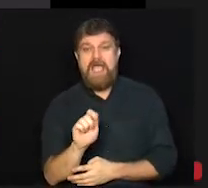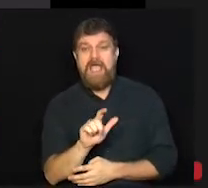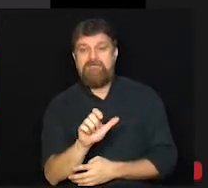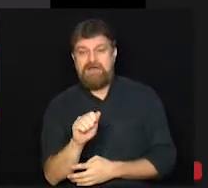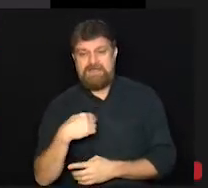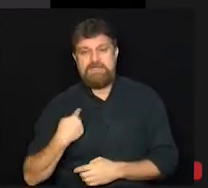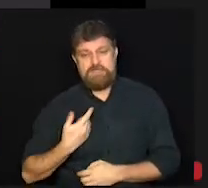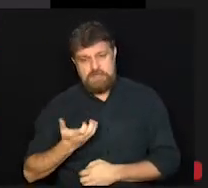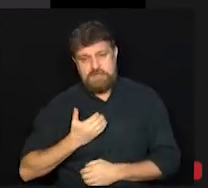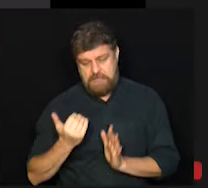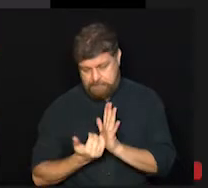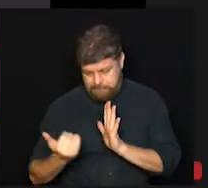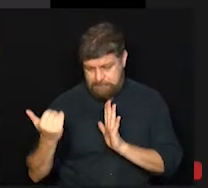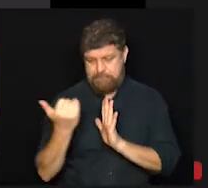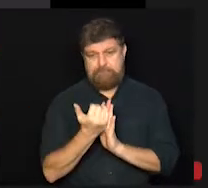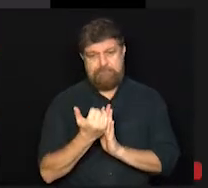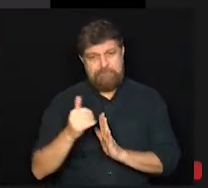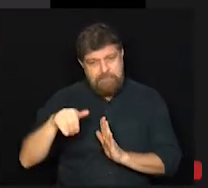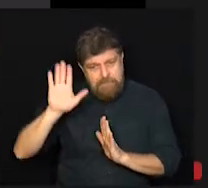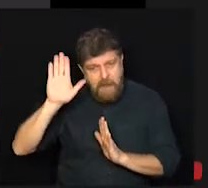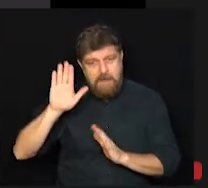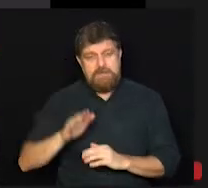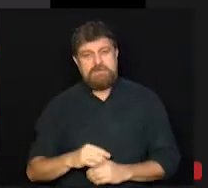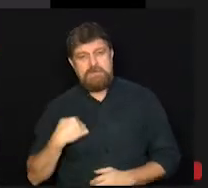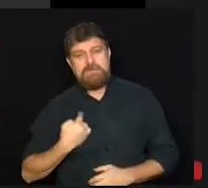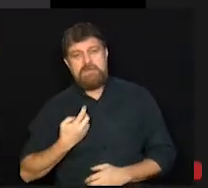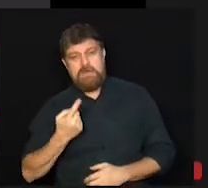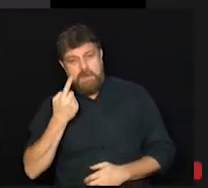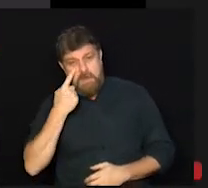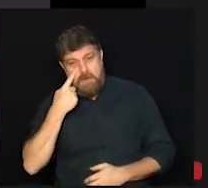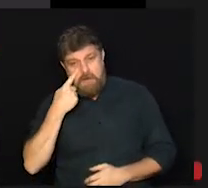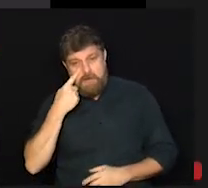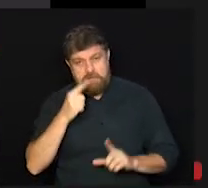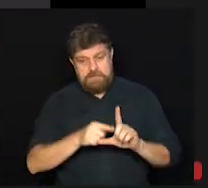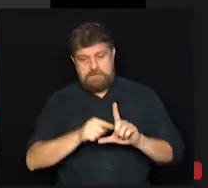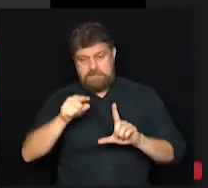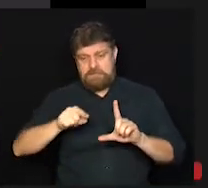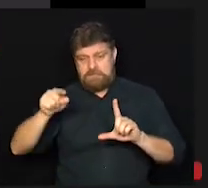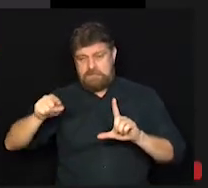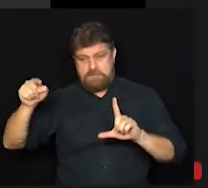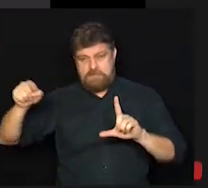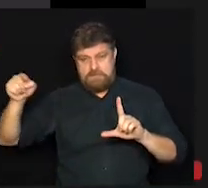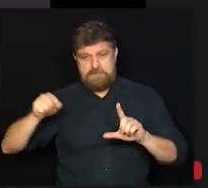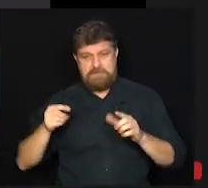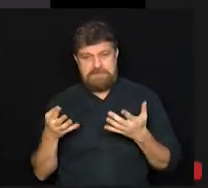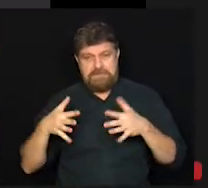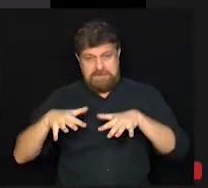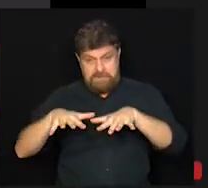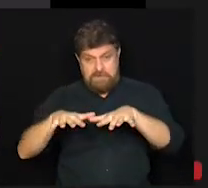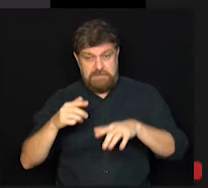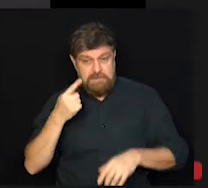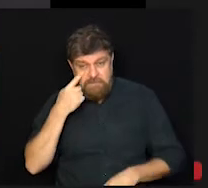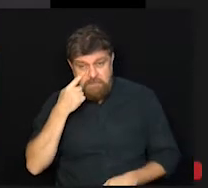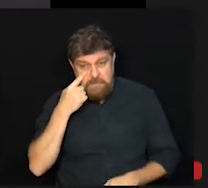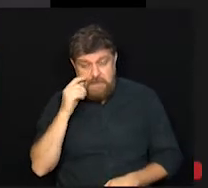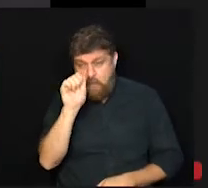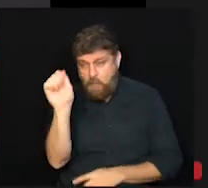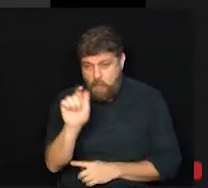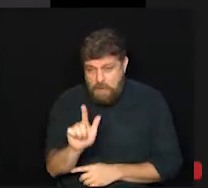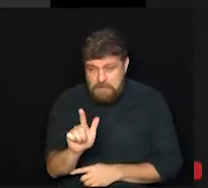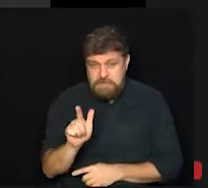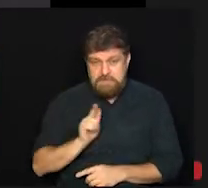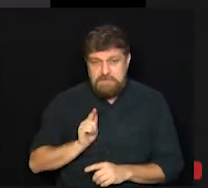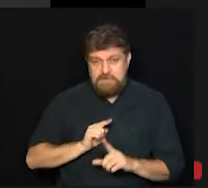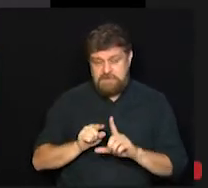expandir. Eu queria chamar atenção para esse gráfico. Se vocês olharem, então, a linha azul desse gráfico, ela está em